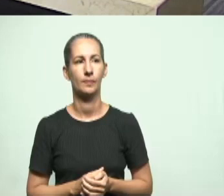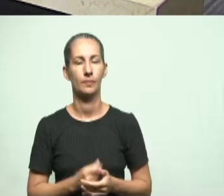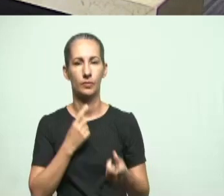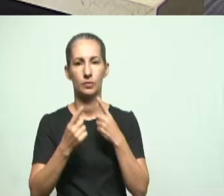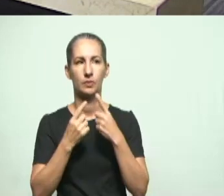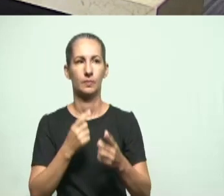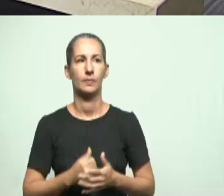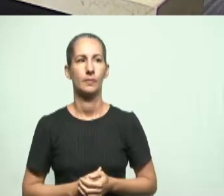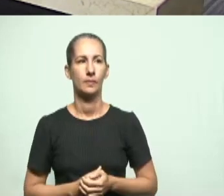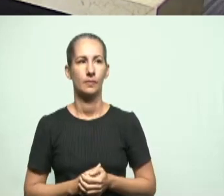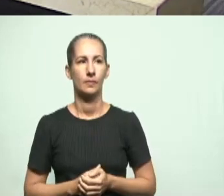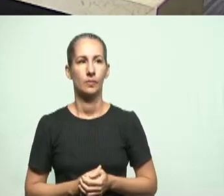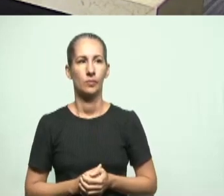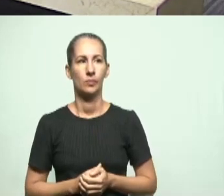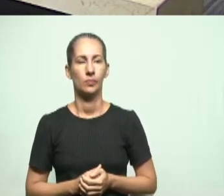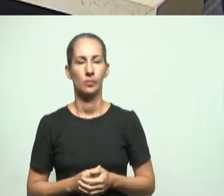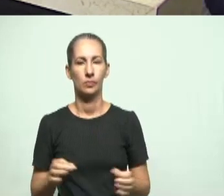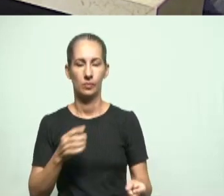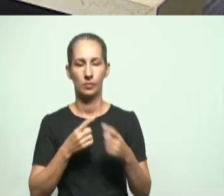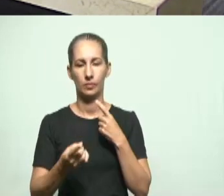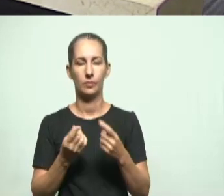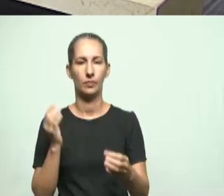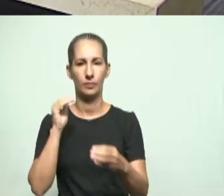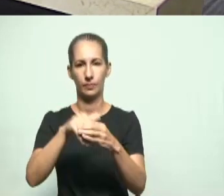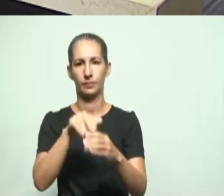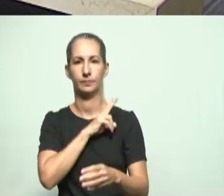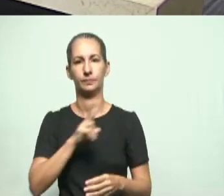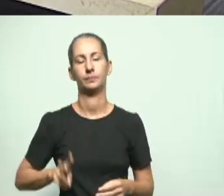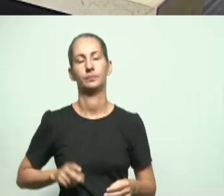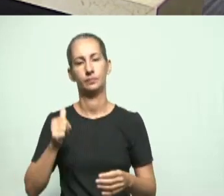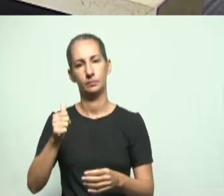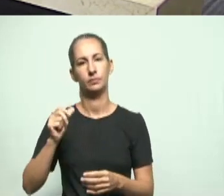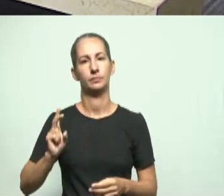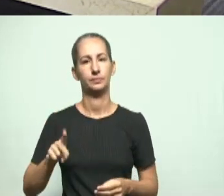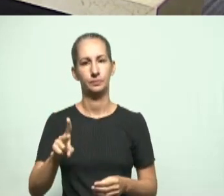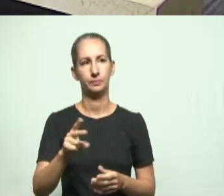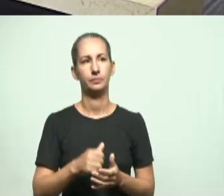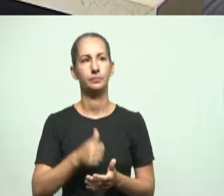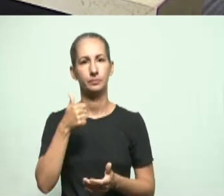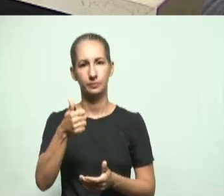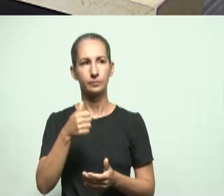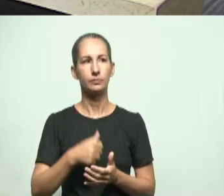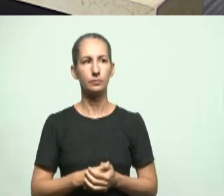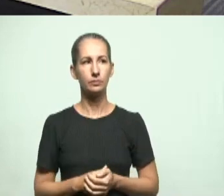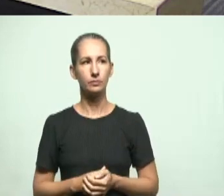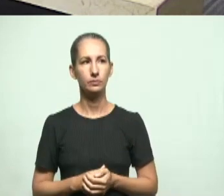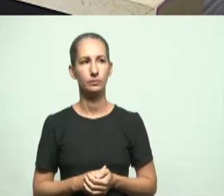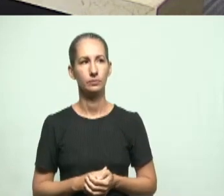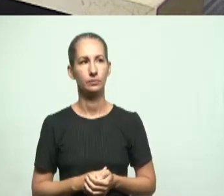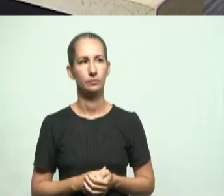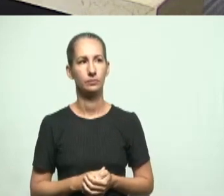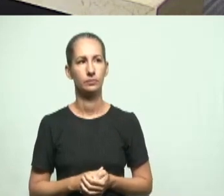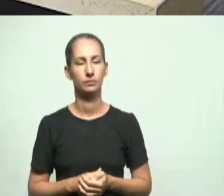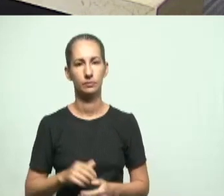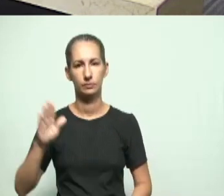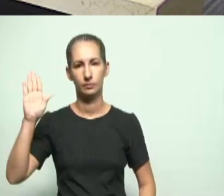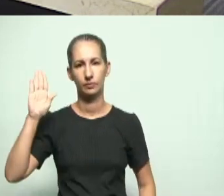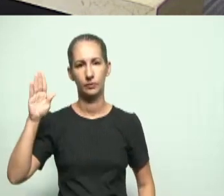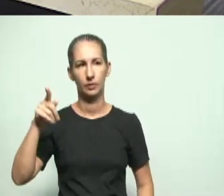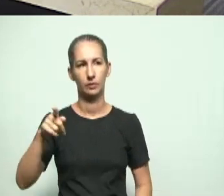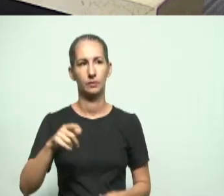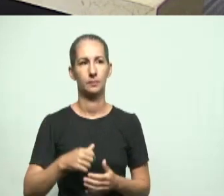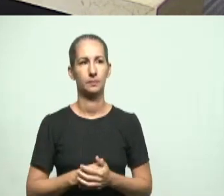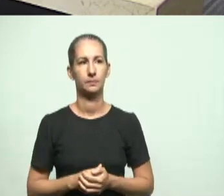Em discussão, encerrada a discussão, a votos, vereadores que aprovam, permaneçam como estão, aprovado pela ordem, vereador, o